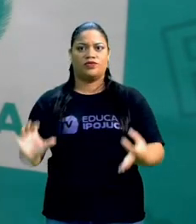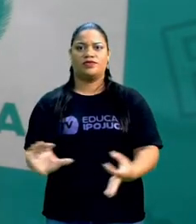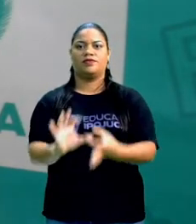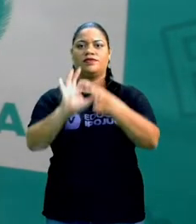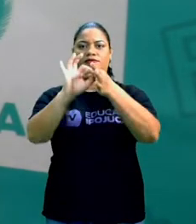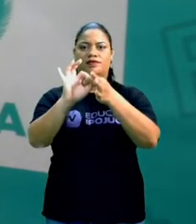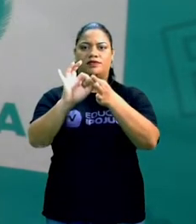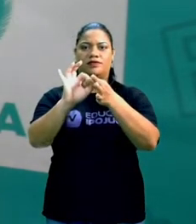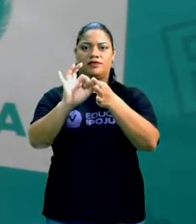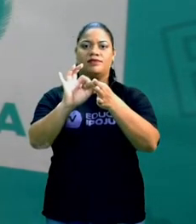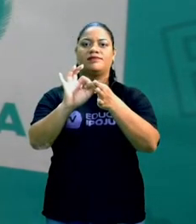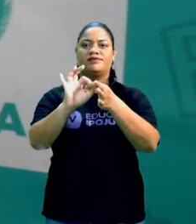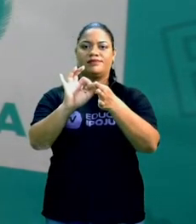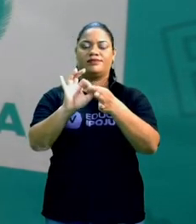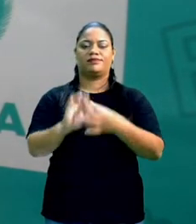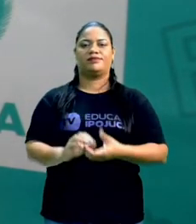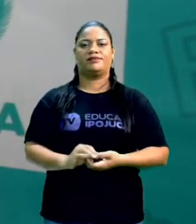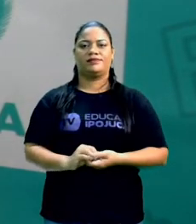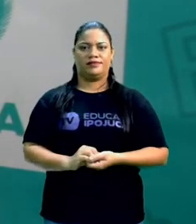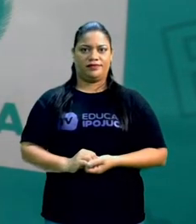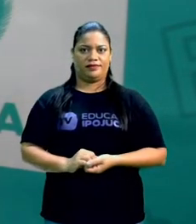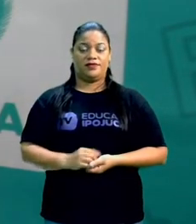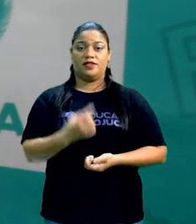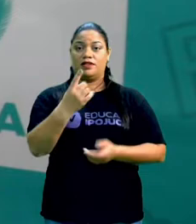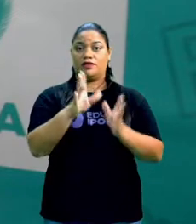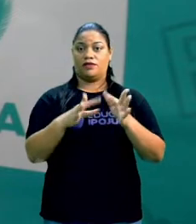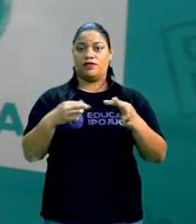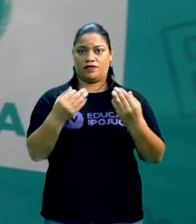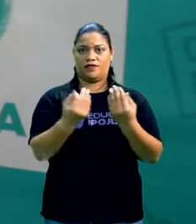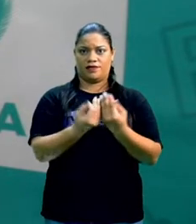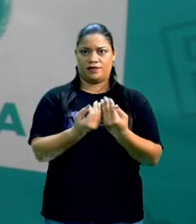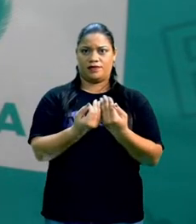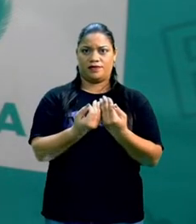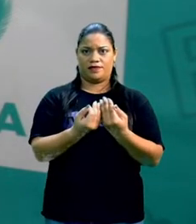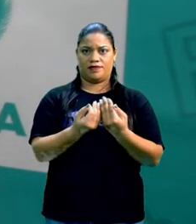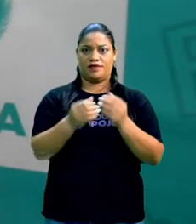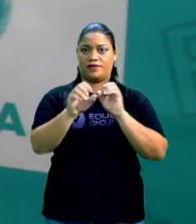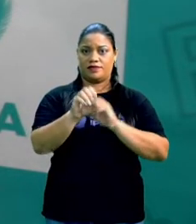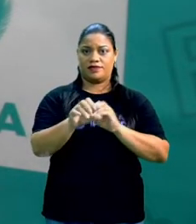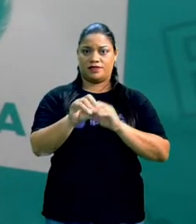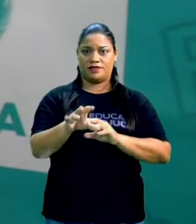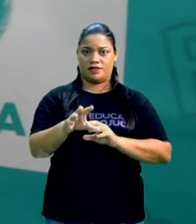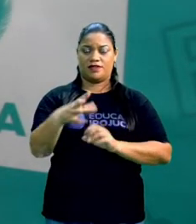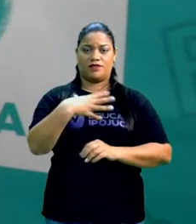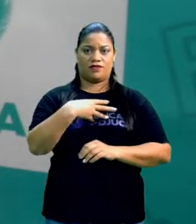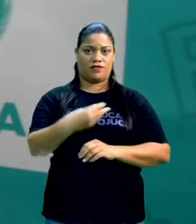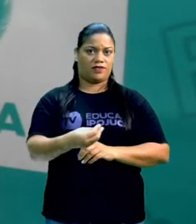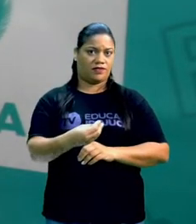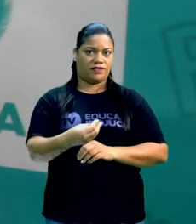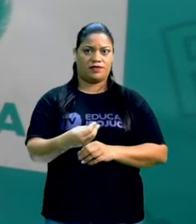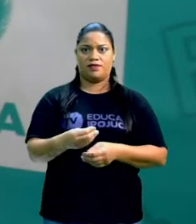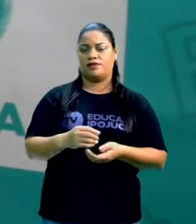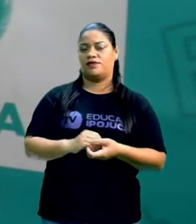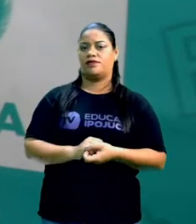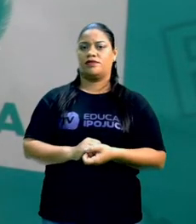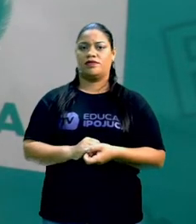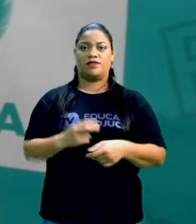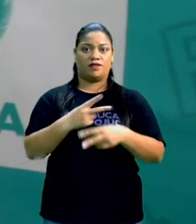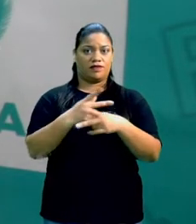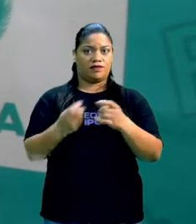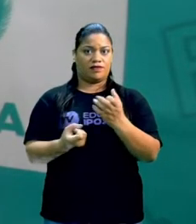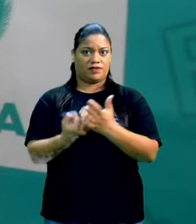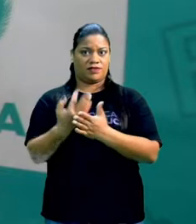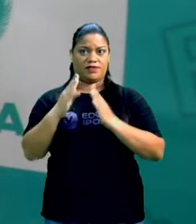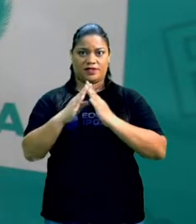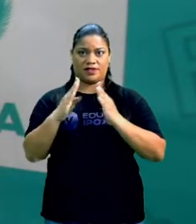interligadas. Então, isso não quer dizer que uma família, por ela ensinar seu filho ou a rotina da sua